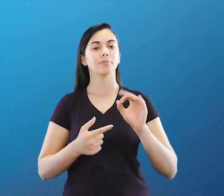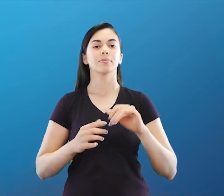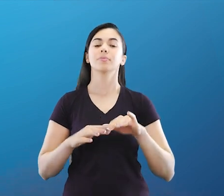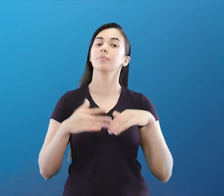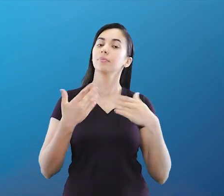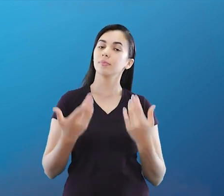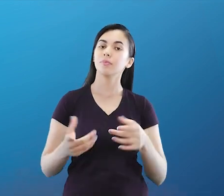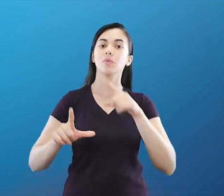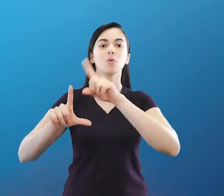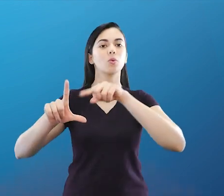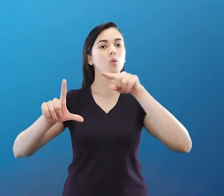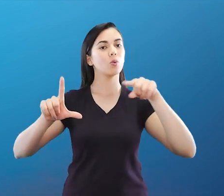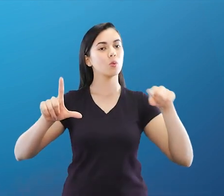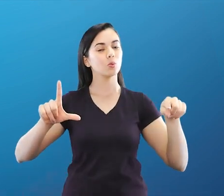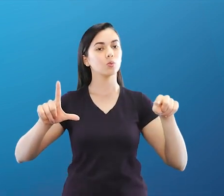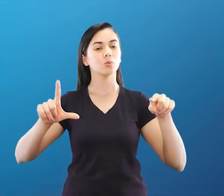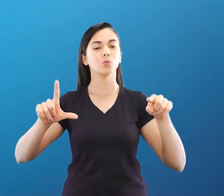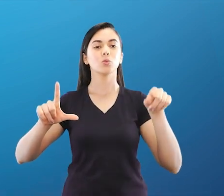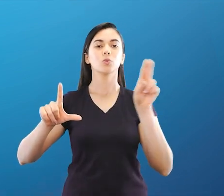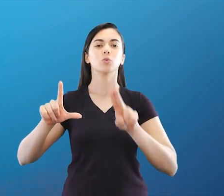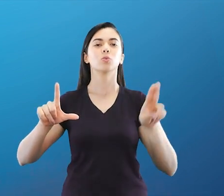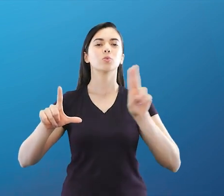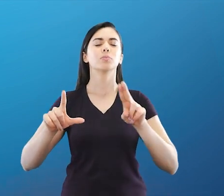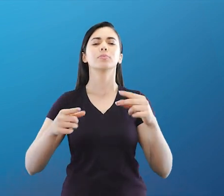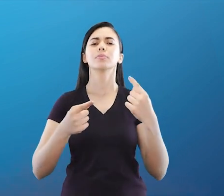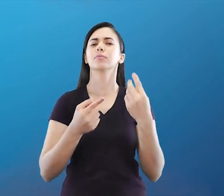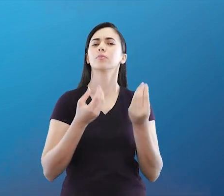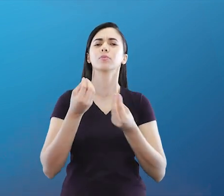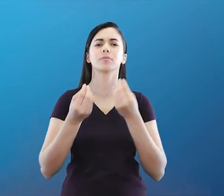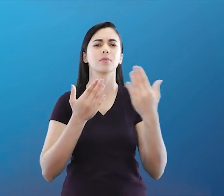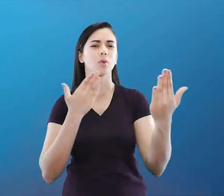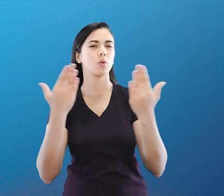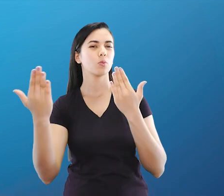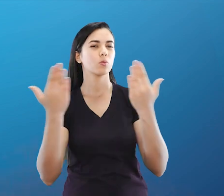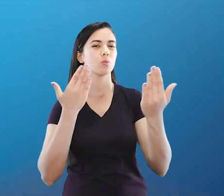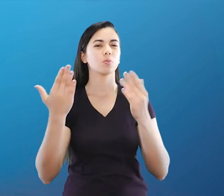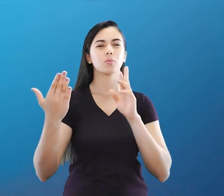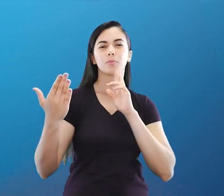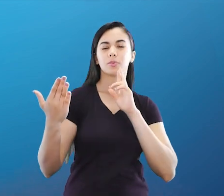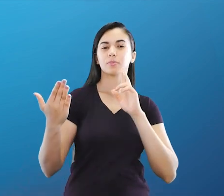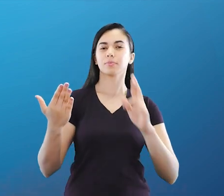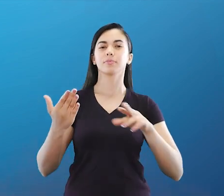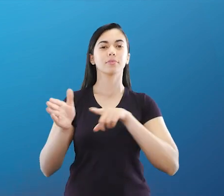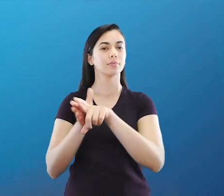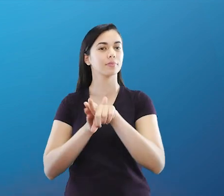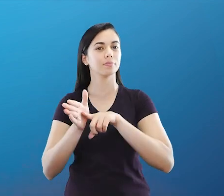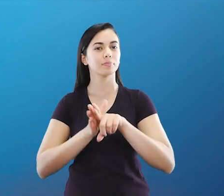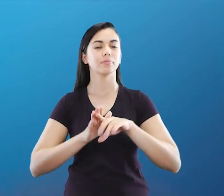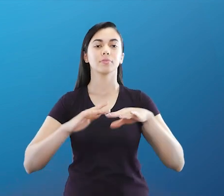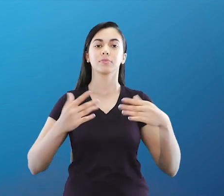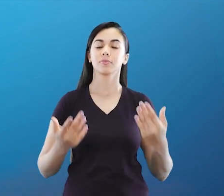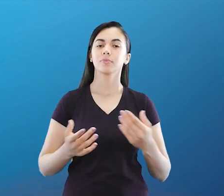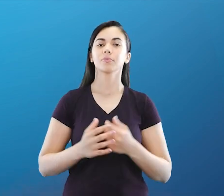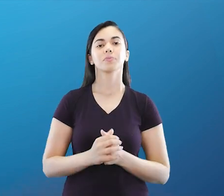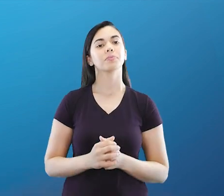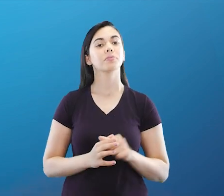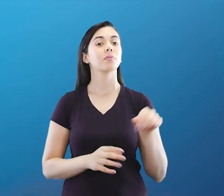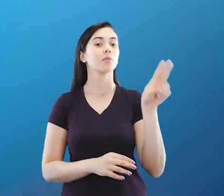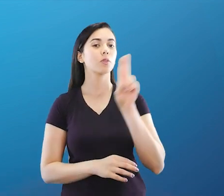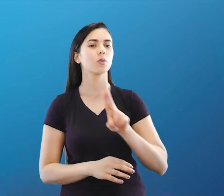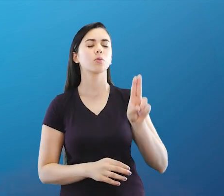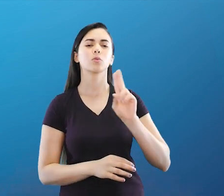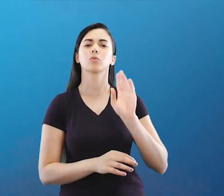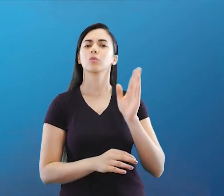E esse gráfico ele é utilizado para comparar resultados de uma pesquisa. O seu uso